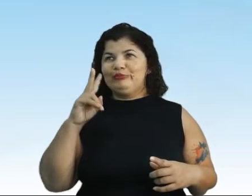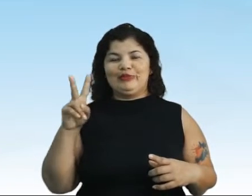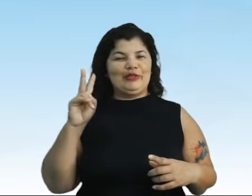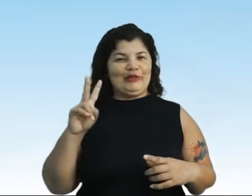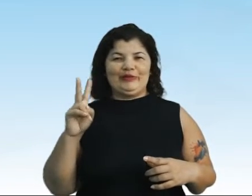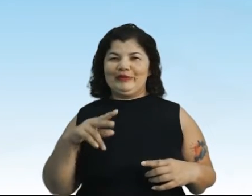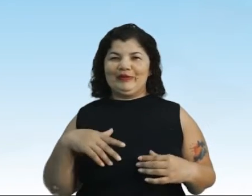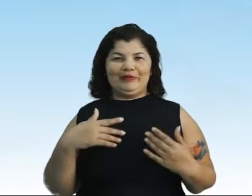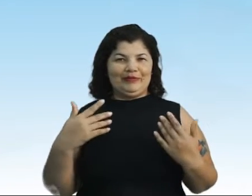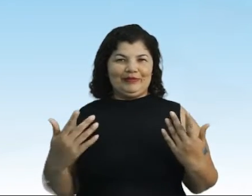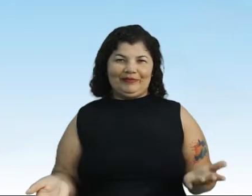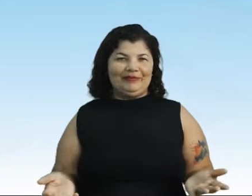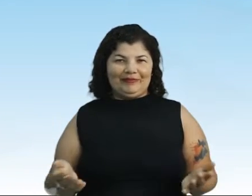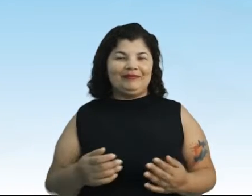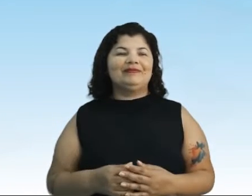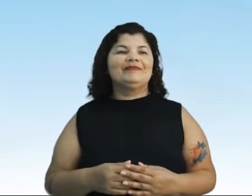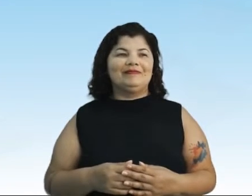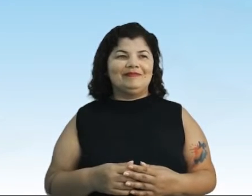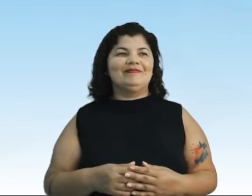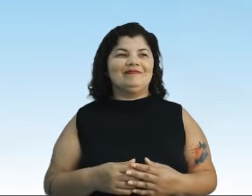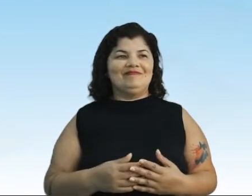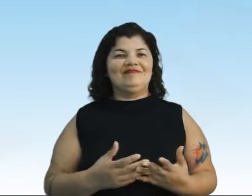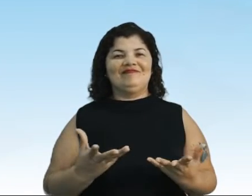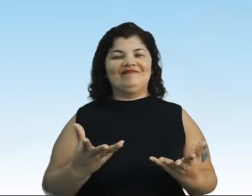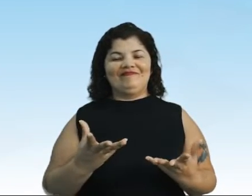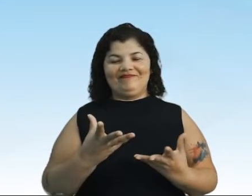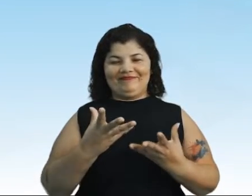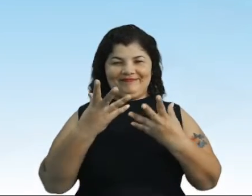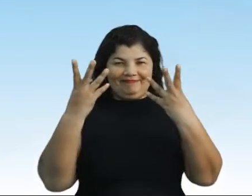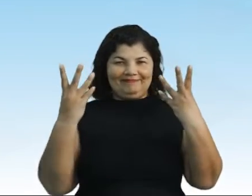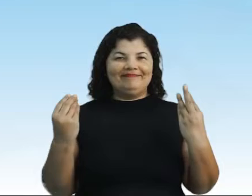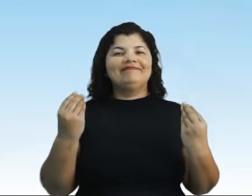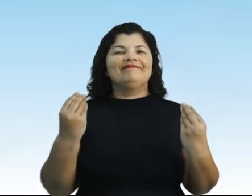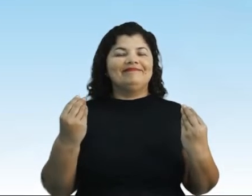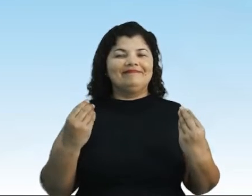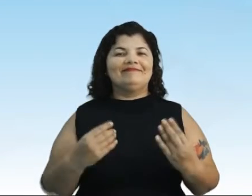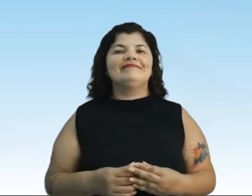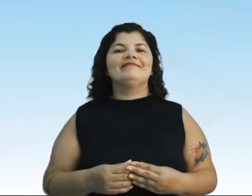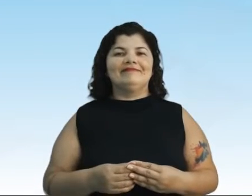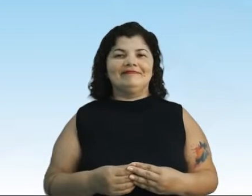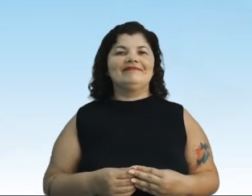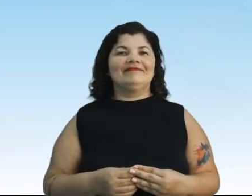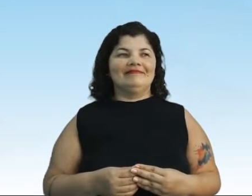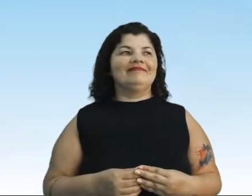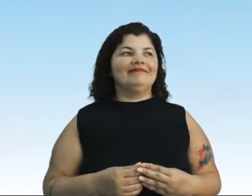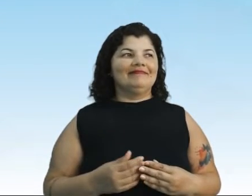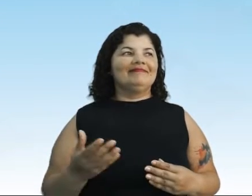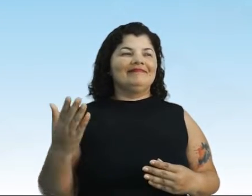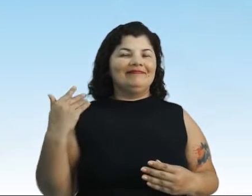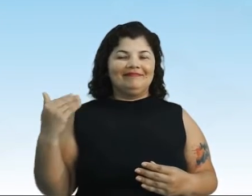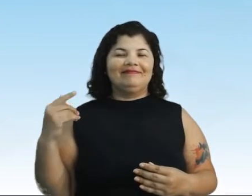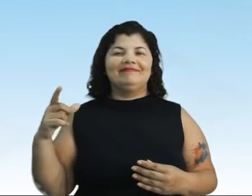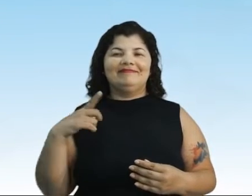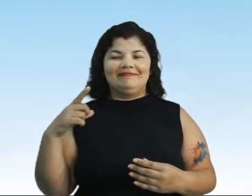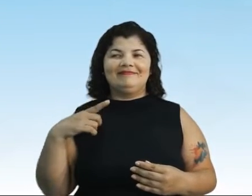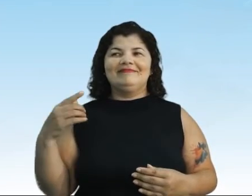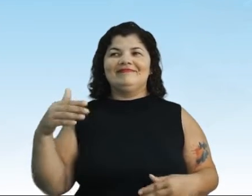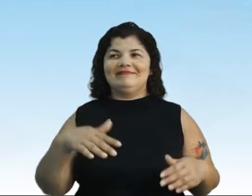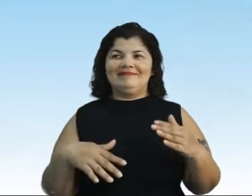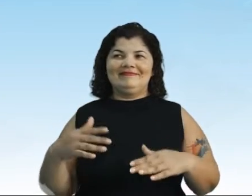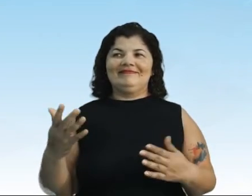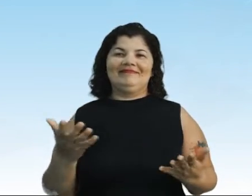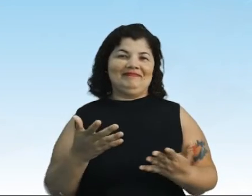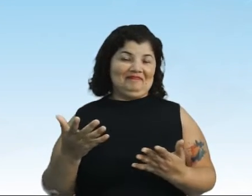é que faz, então eu perdi essa minha habilidade. Eu lembro que eu tinha lá no passado, hoje eu não tenho